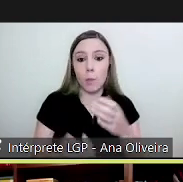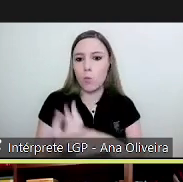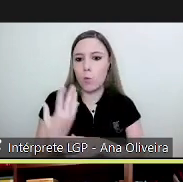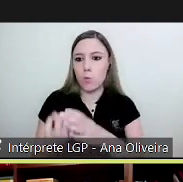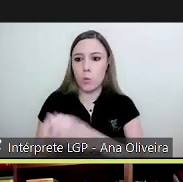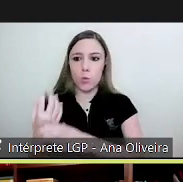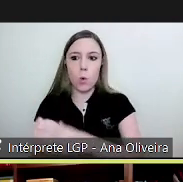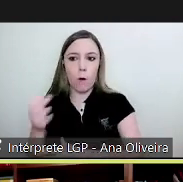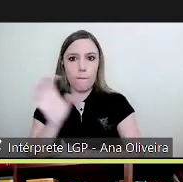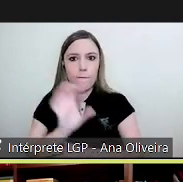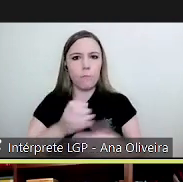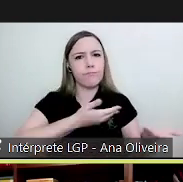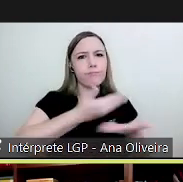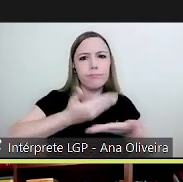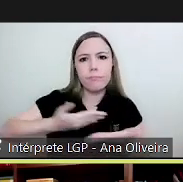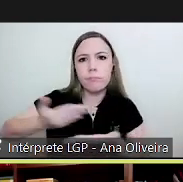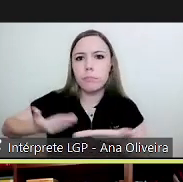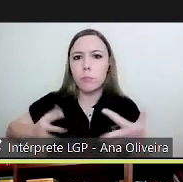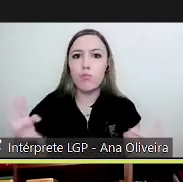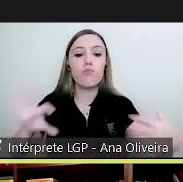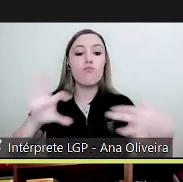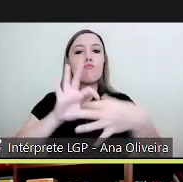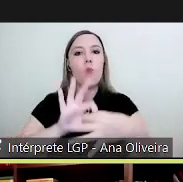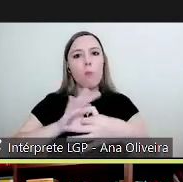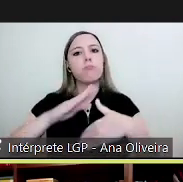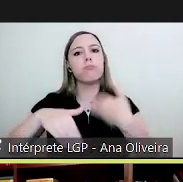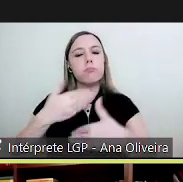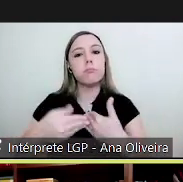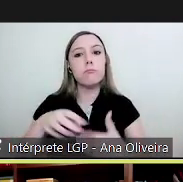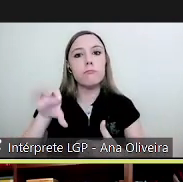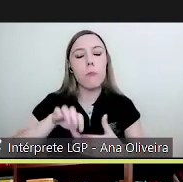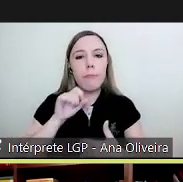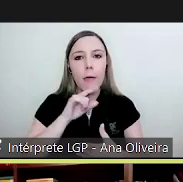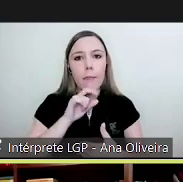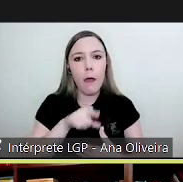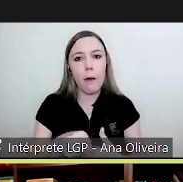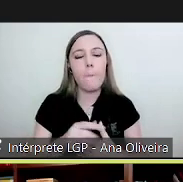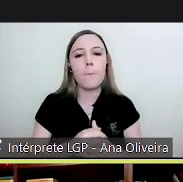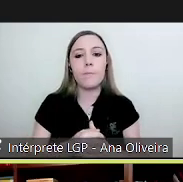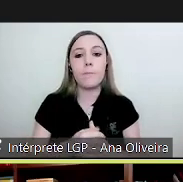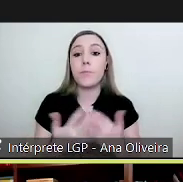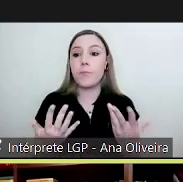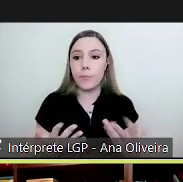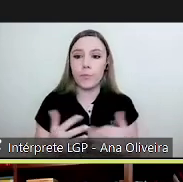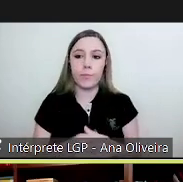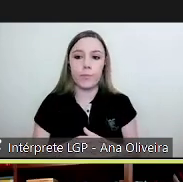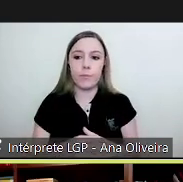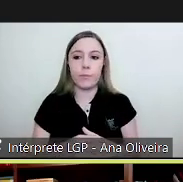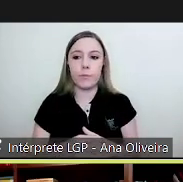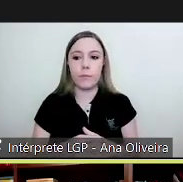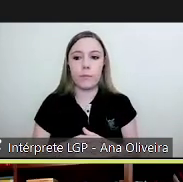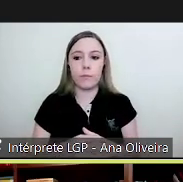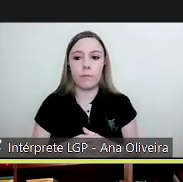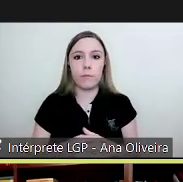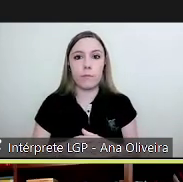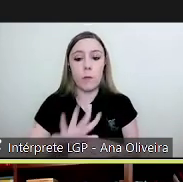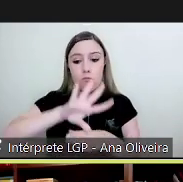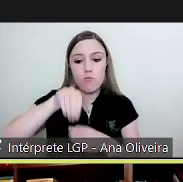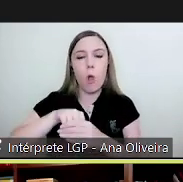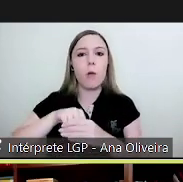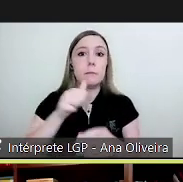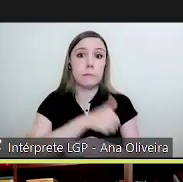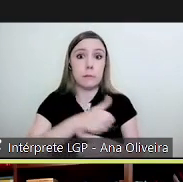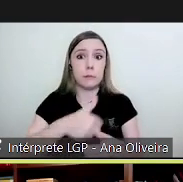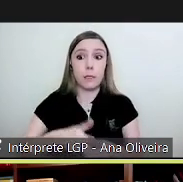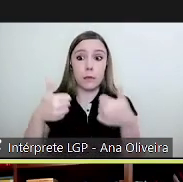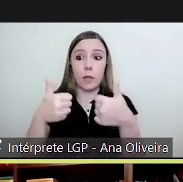canais interativos, conectados e procedimentos em linha. Portanto, a abarcar as